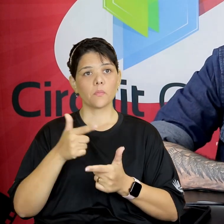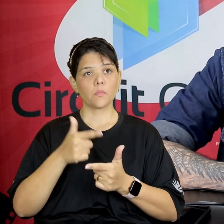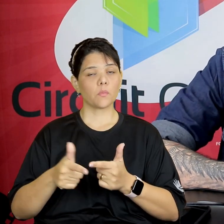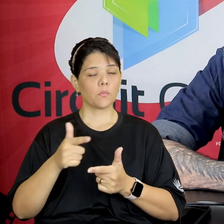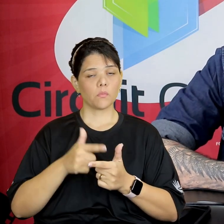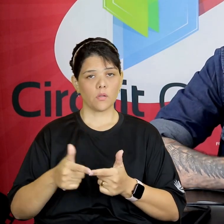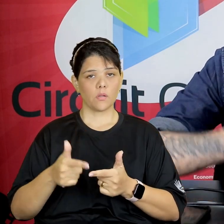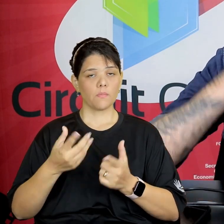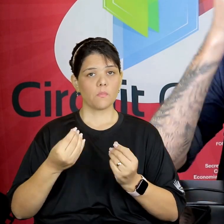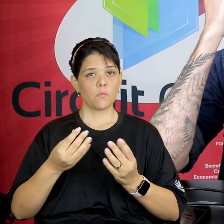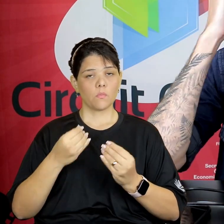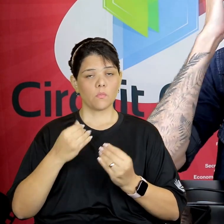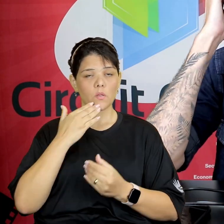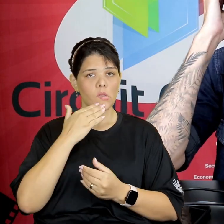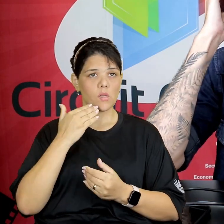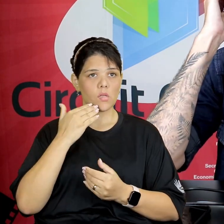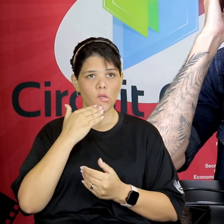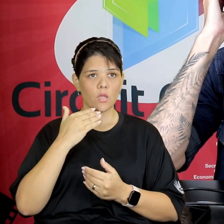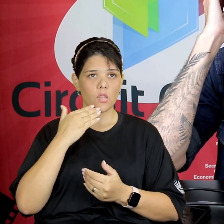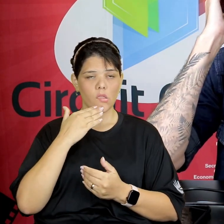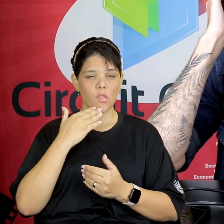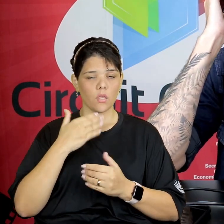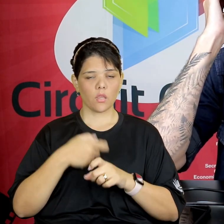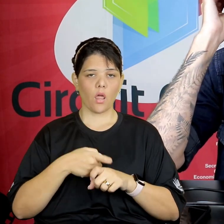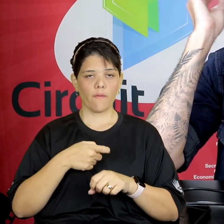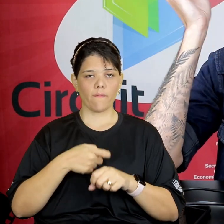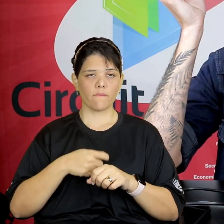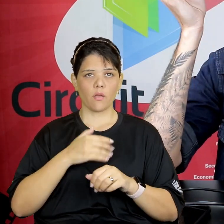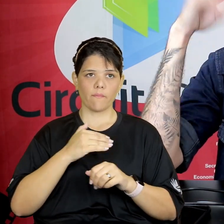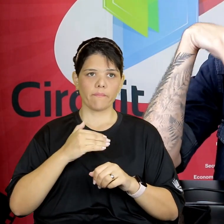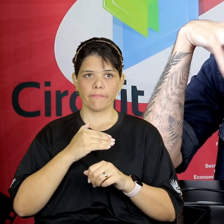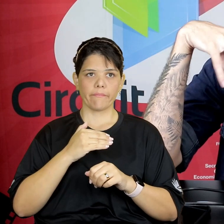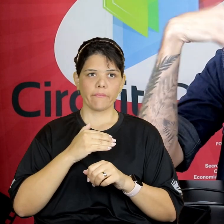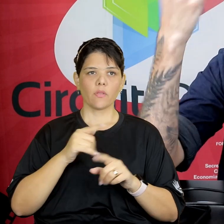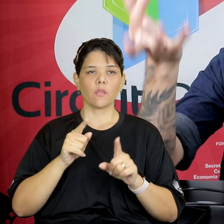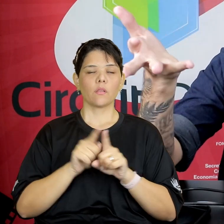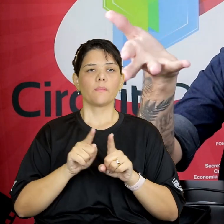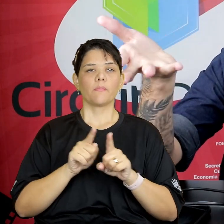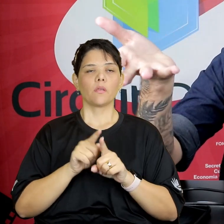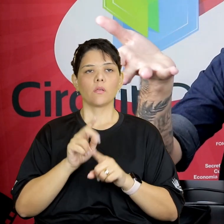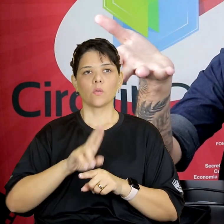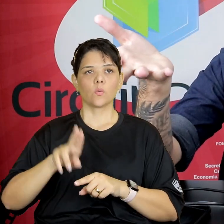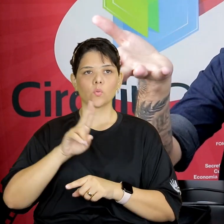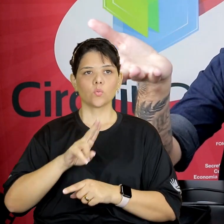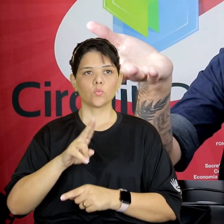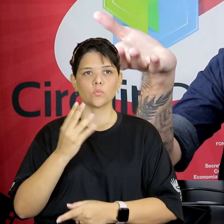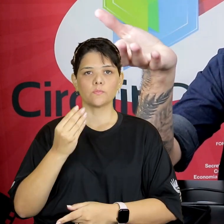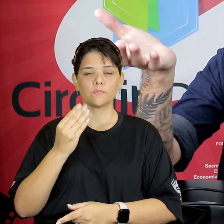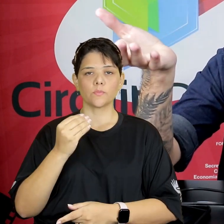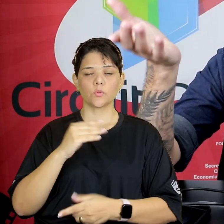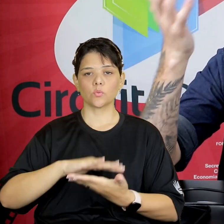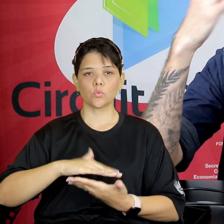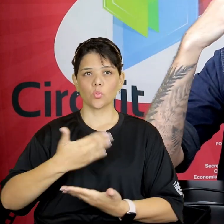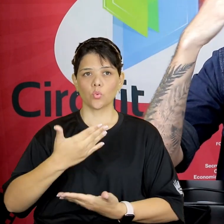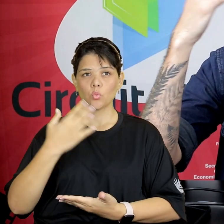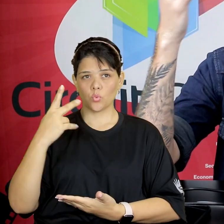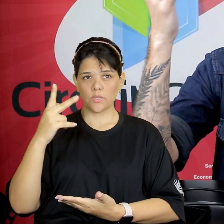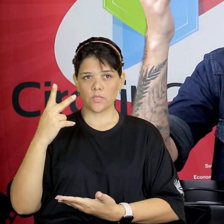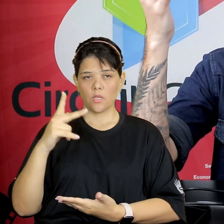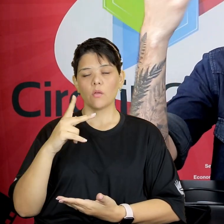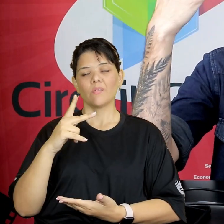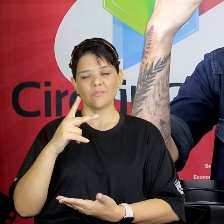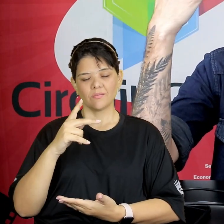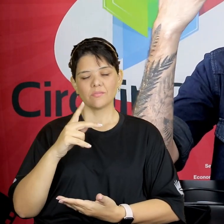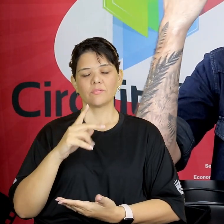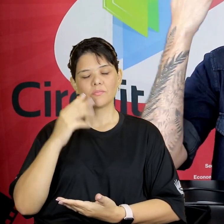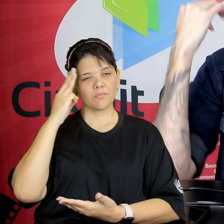ele também é o software que usa muito a sua memória RAM. Então, por exemplo,